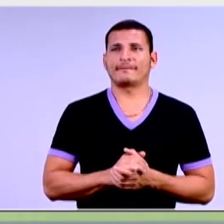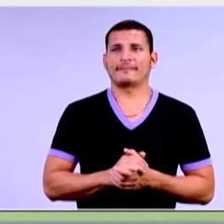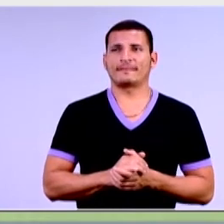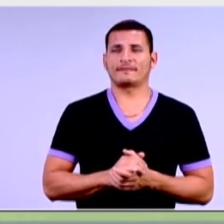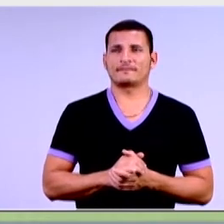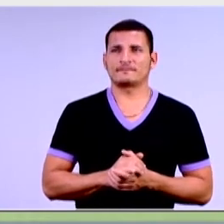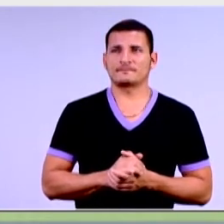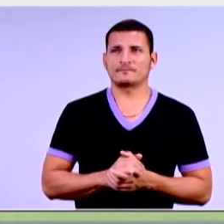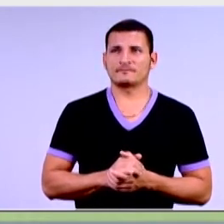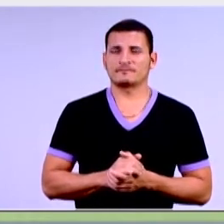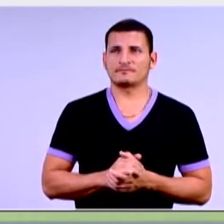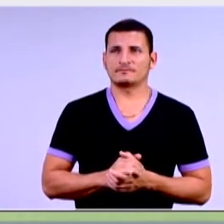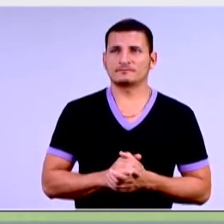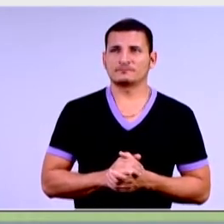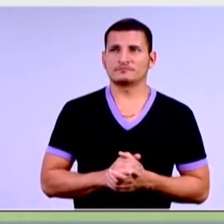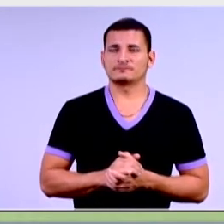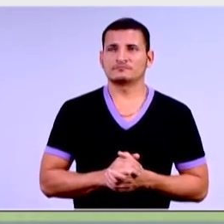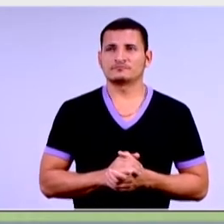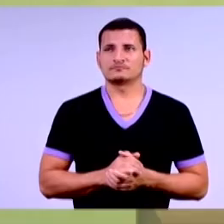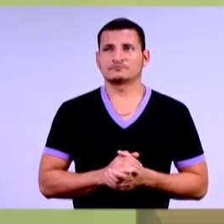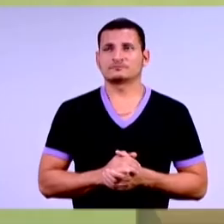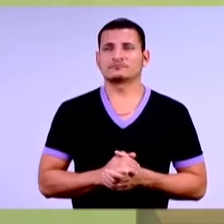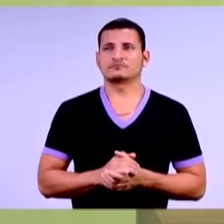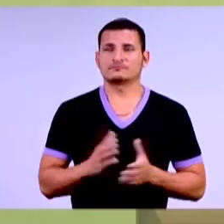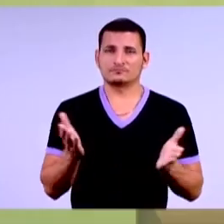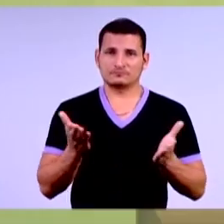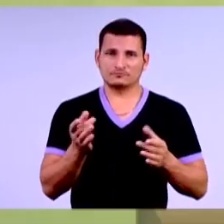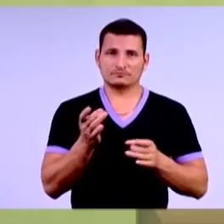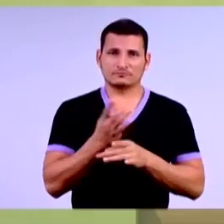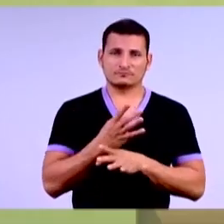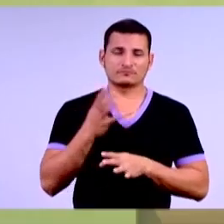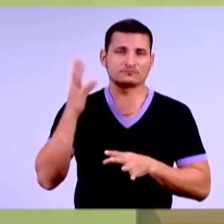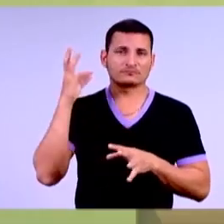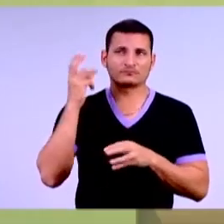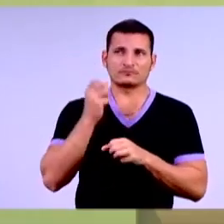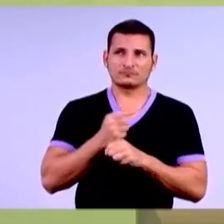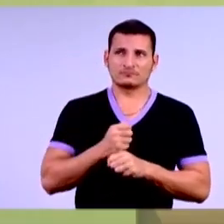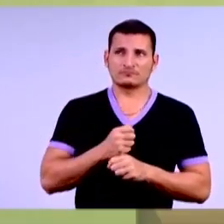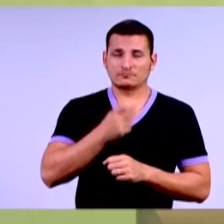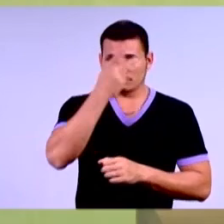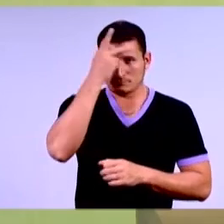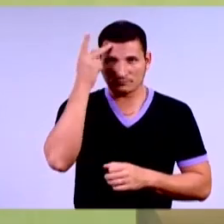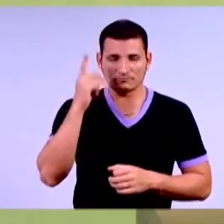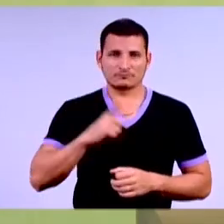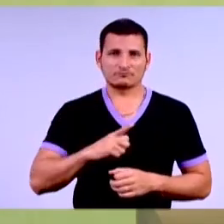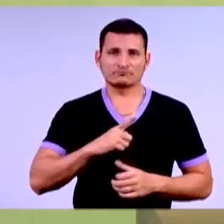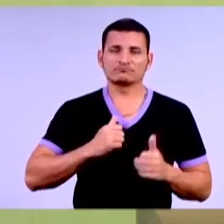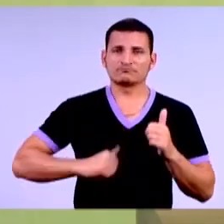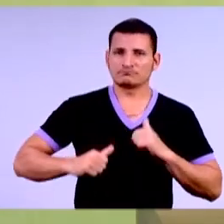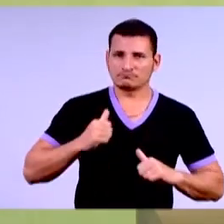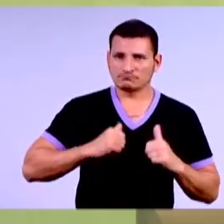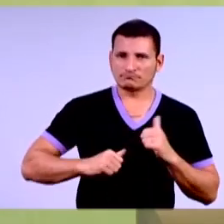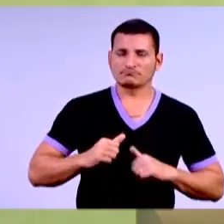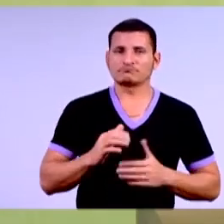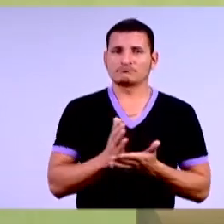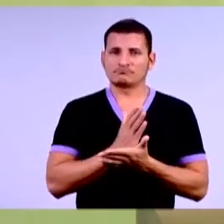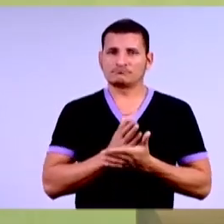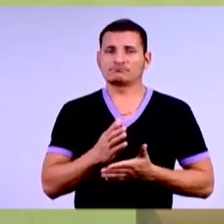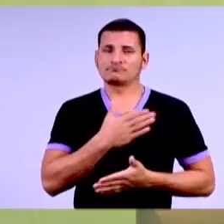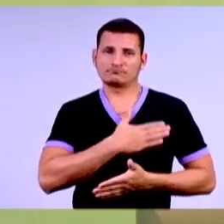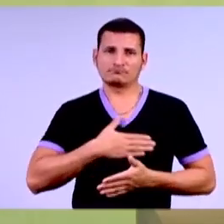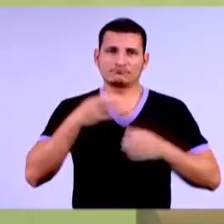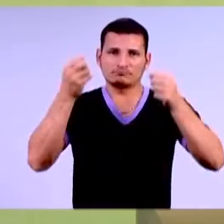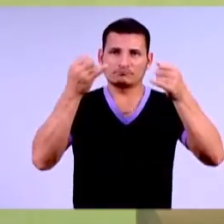pessoal aqui finalizamos a nossa revisão as pessoas estão aqui apreensivos umas estão gostando a explicação dizendo